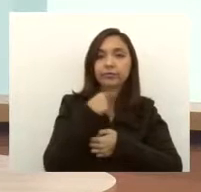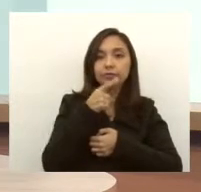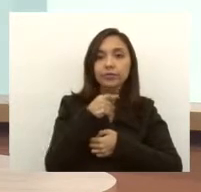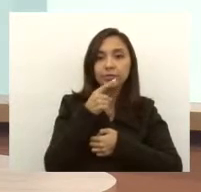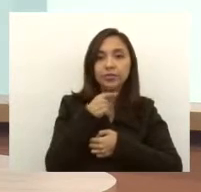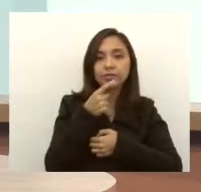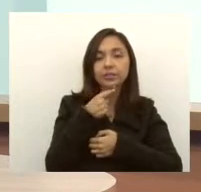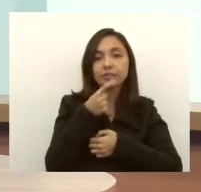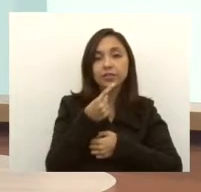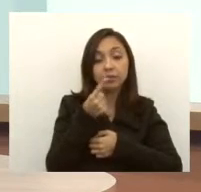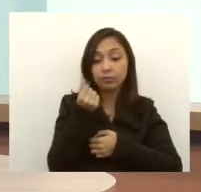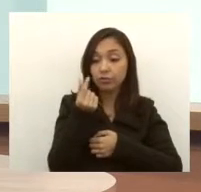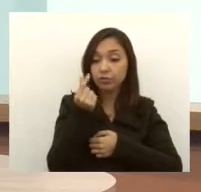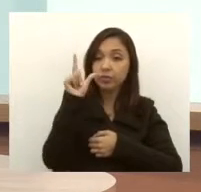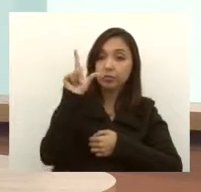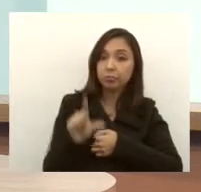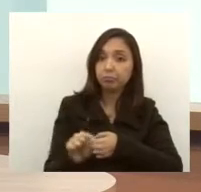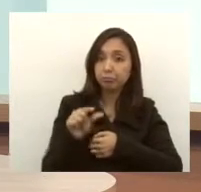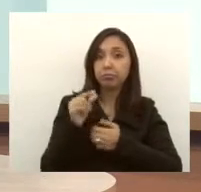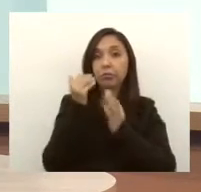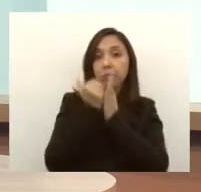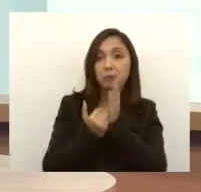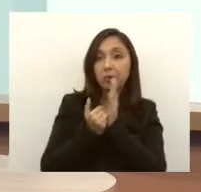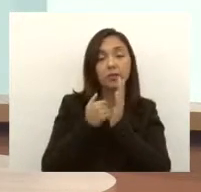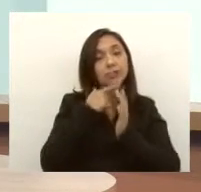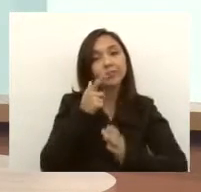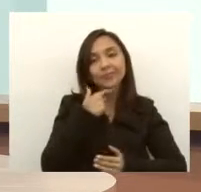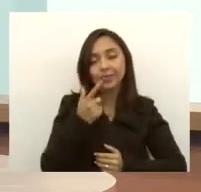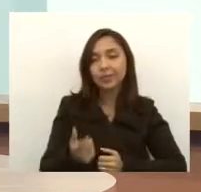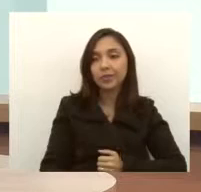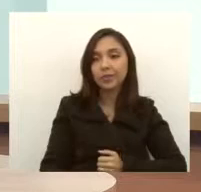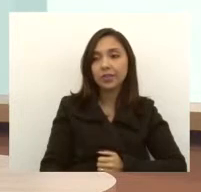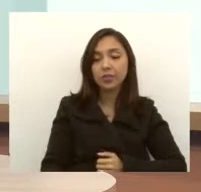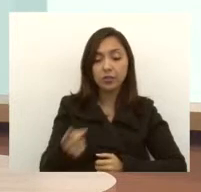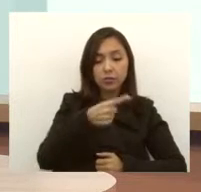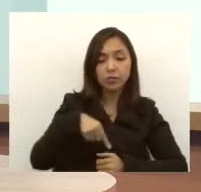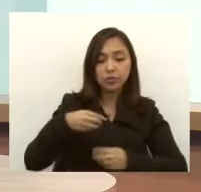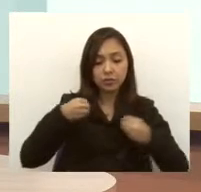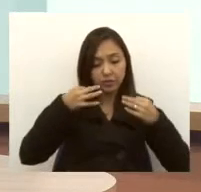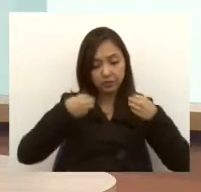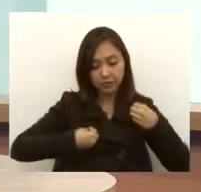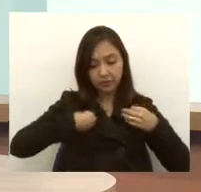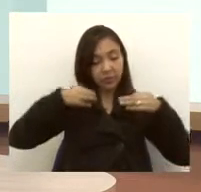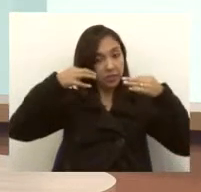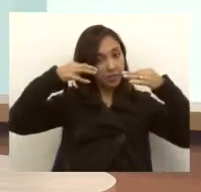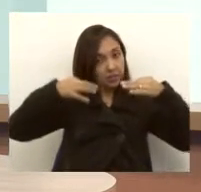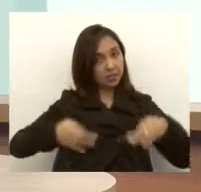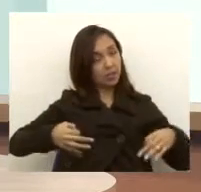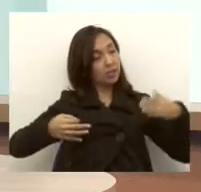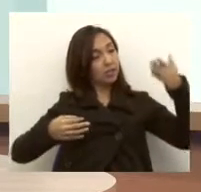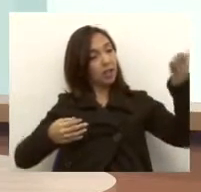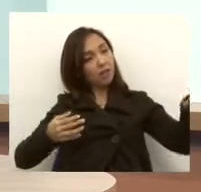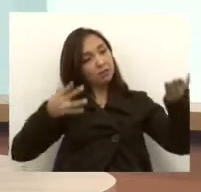conseguindo saldar as nossas dívidas. Como é que a gente vai levar vida digna para o morador? Como é que a gente vai